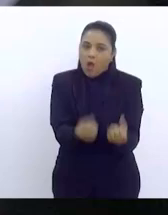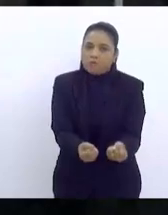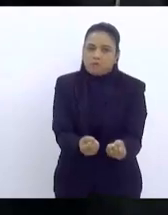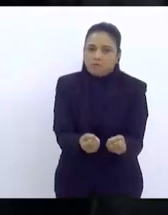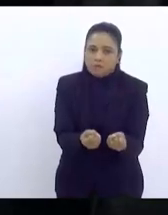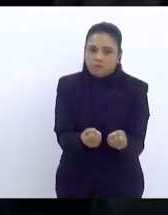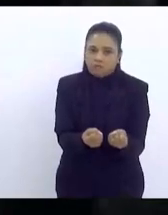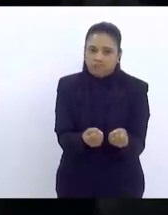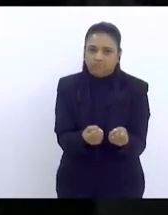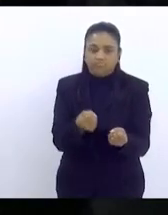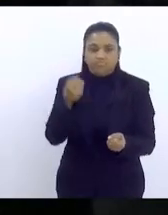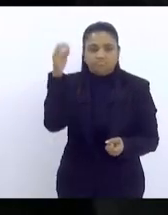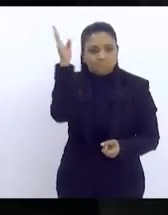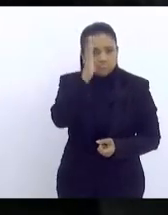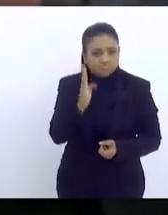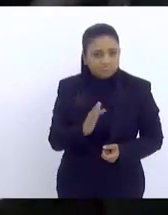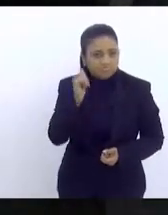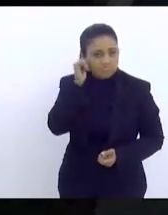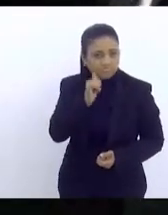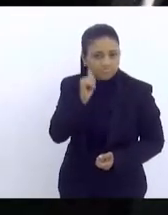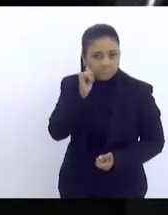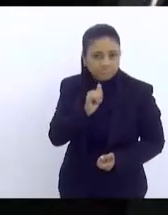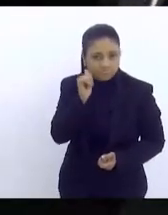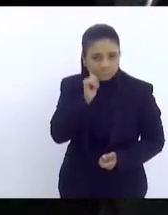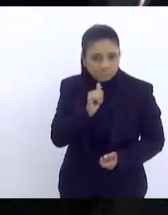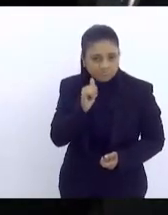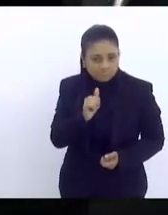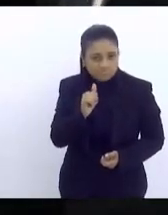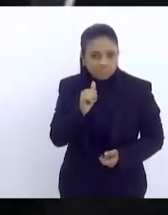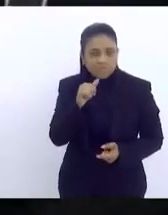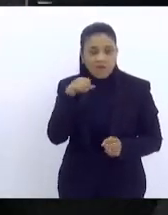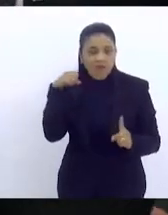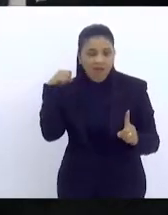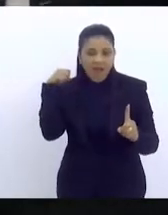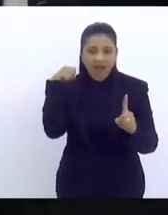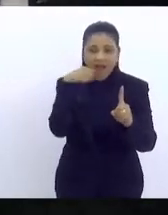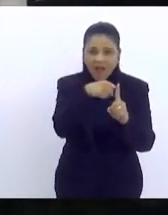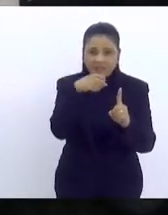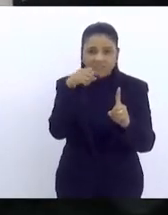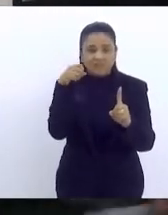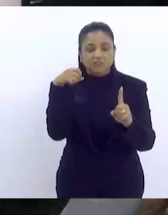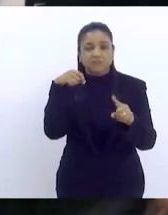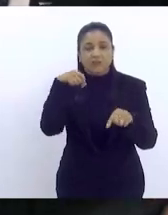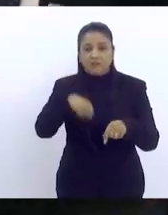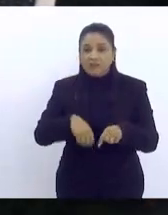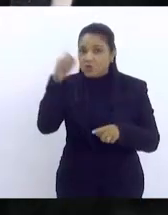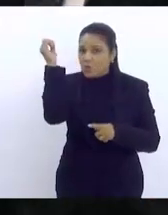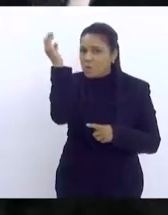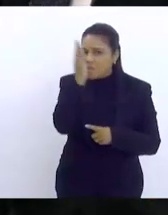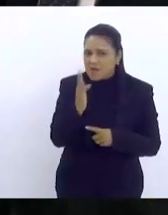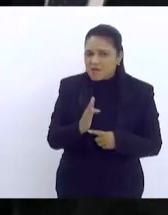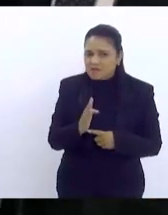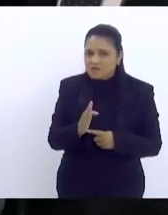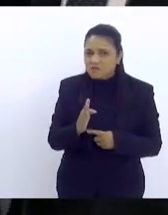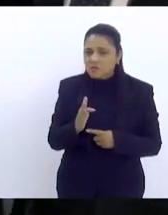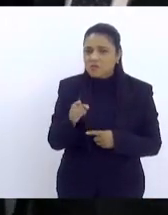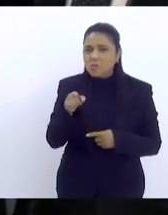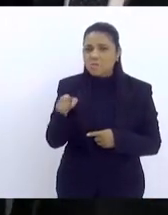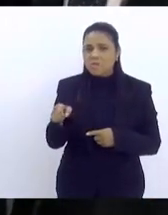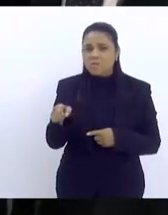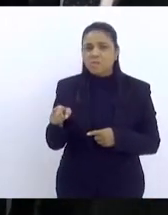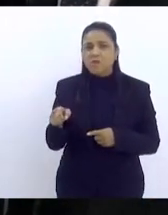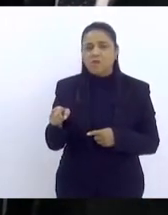uma brasileira uma mulher seja agredida em solo Nacional pelos capongas